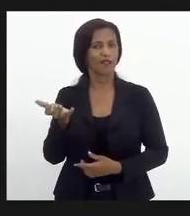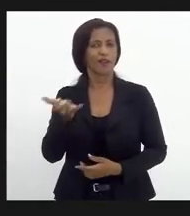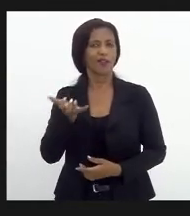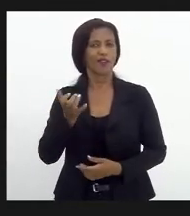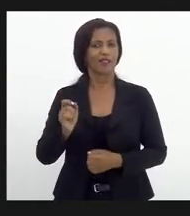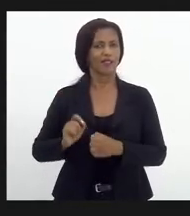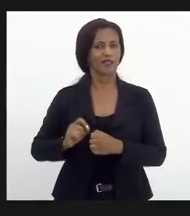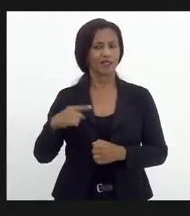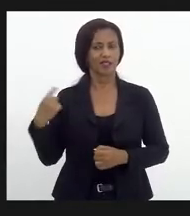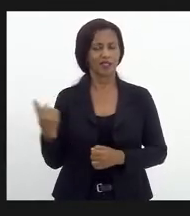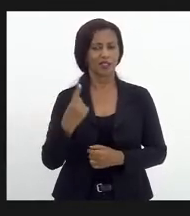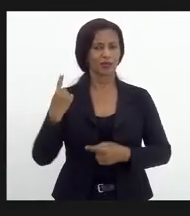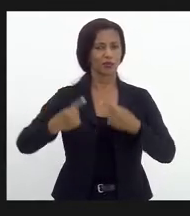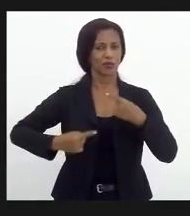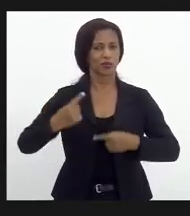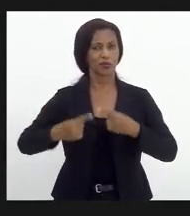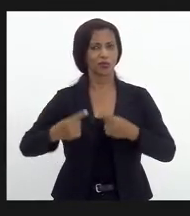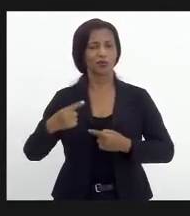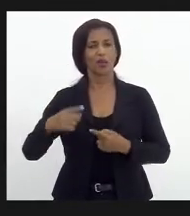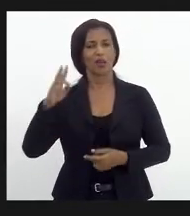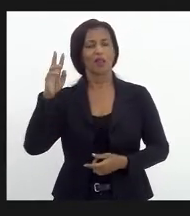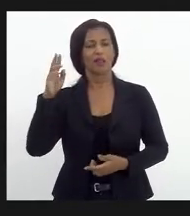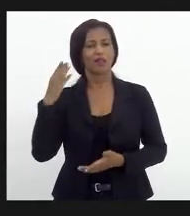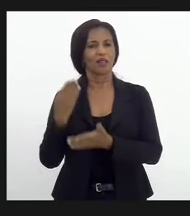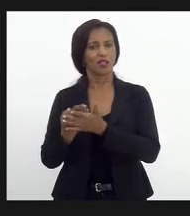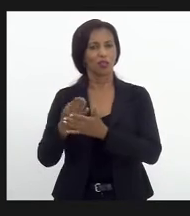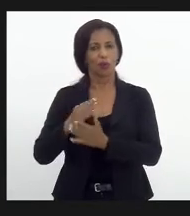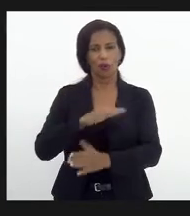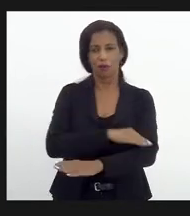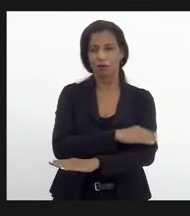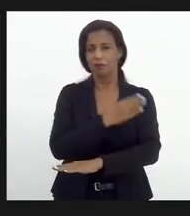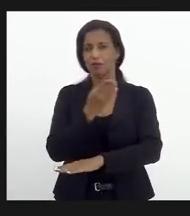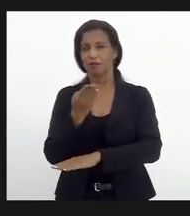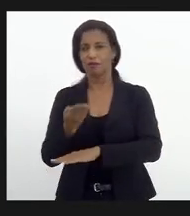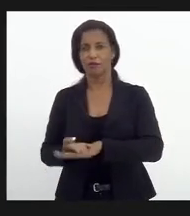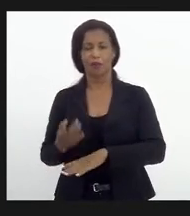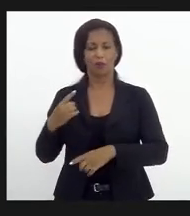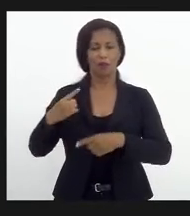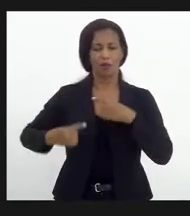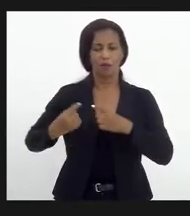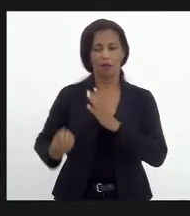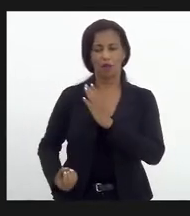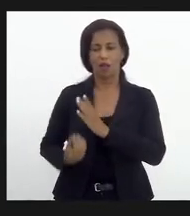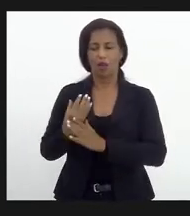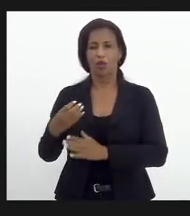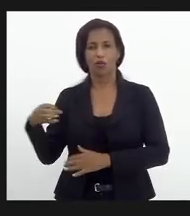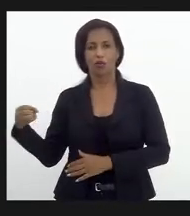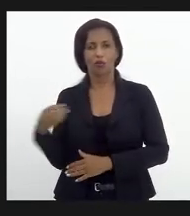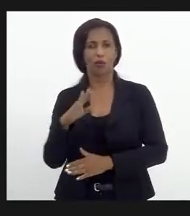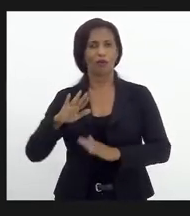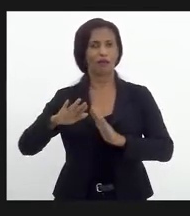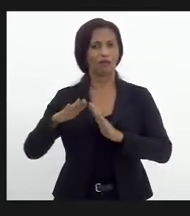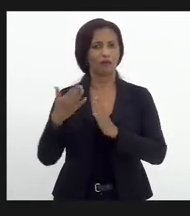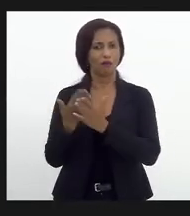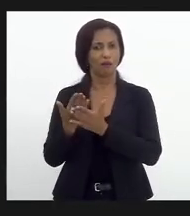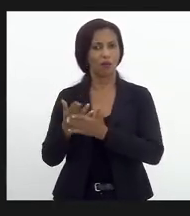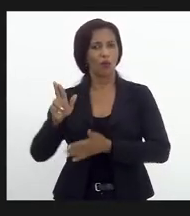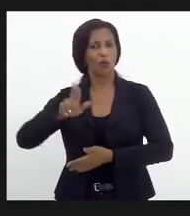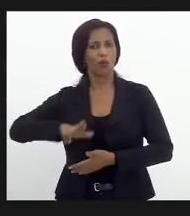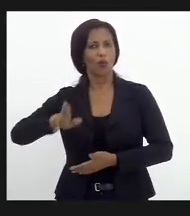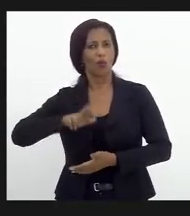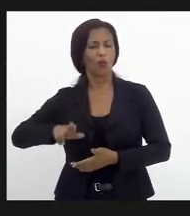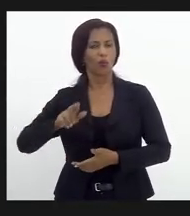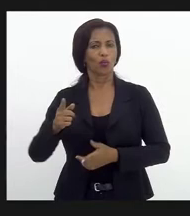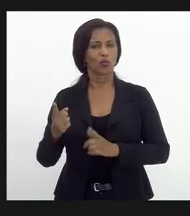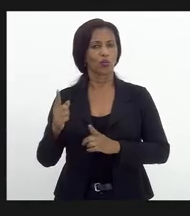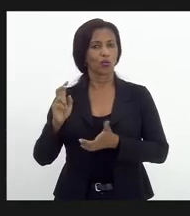fazer, que a gente possa debater a escola em tempo integral, que a gente possa debater a criação de novas escolas, a utilização de